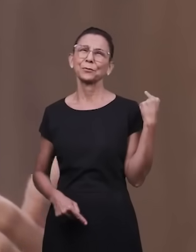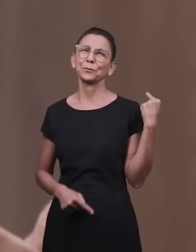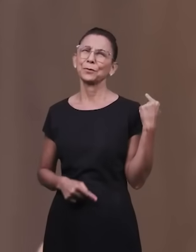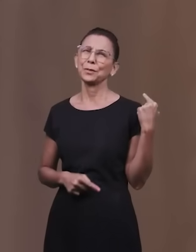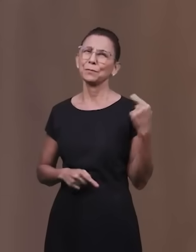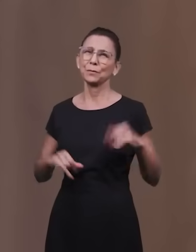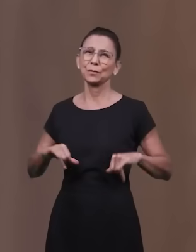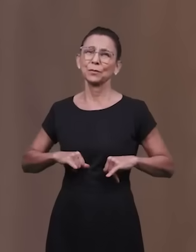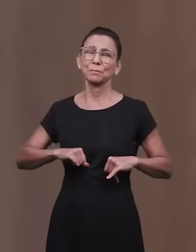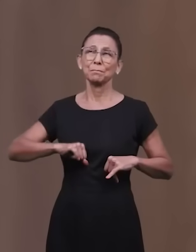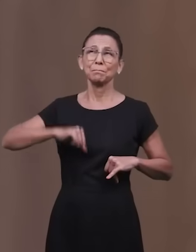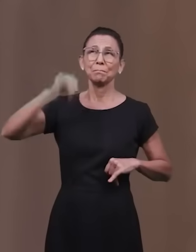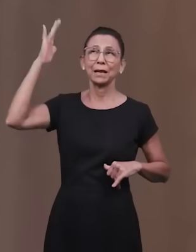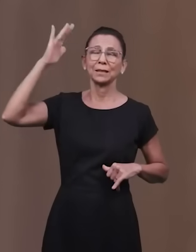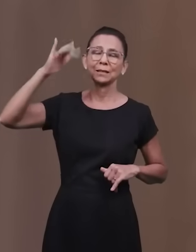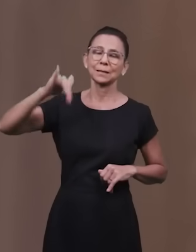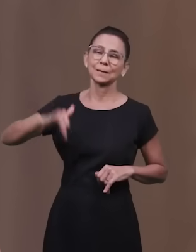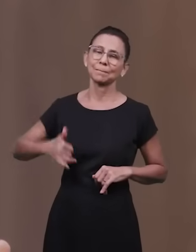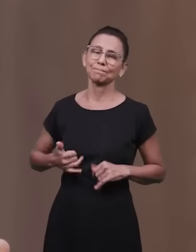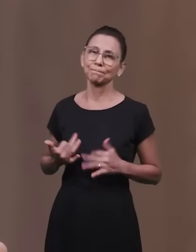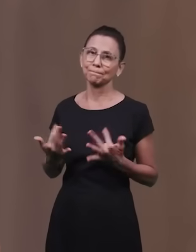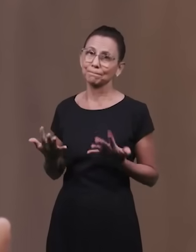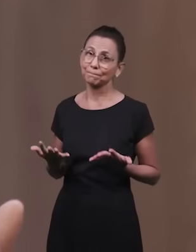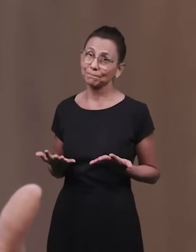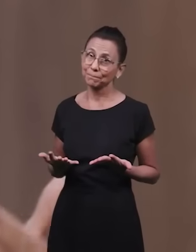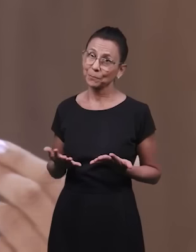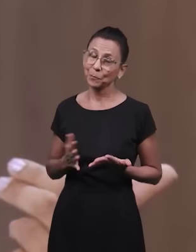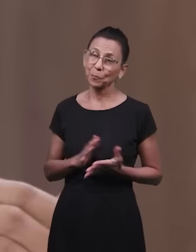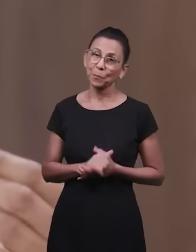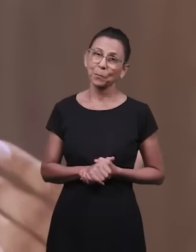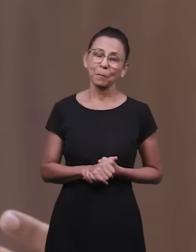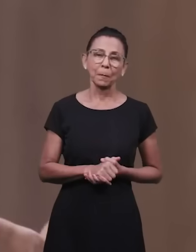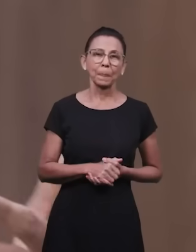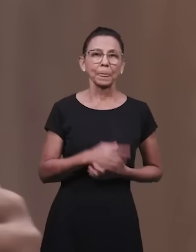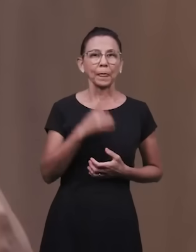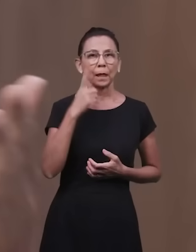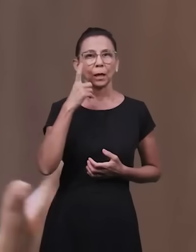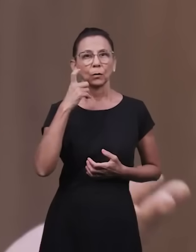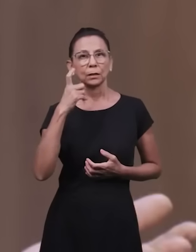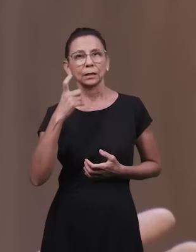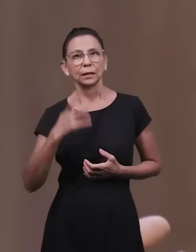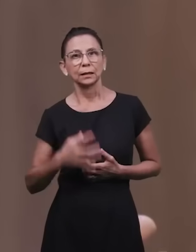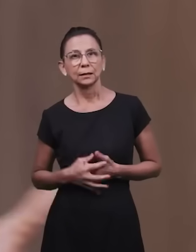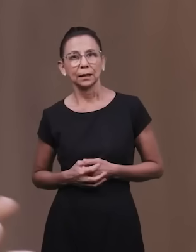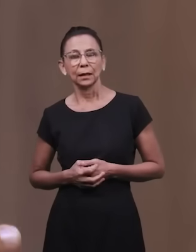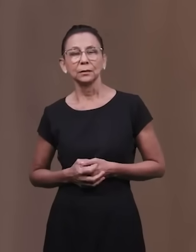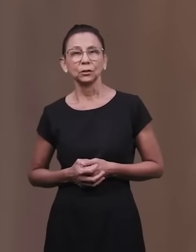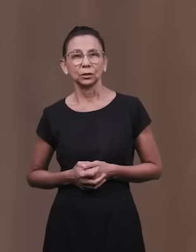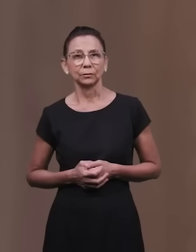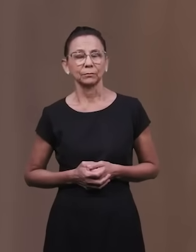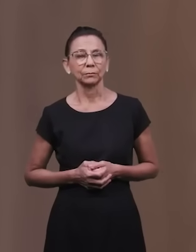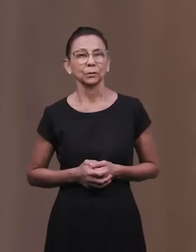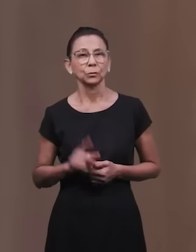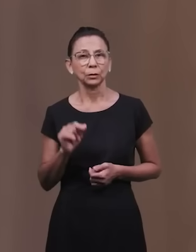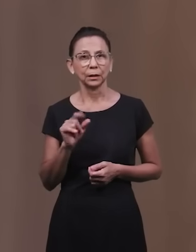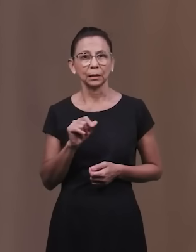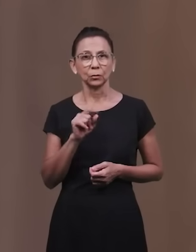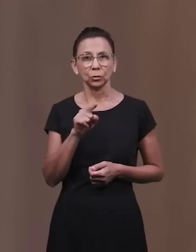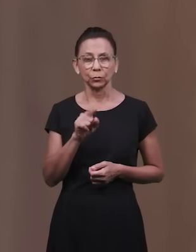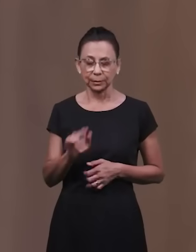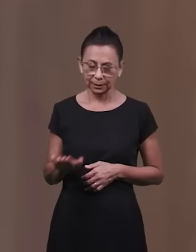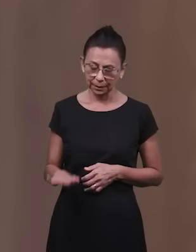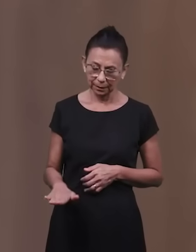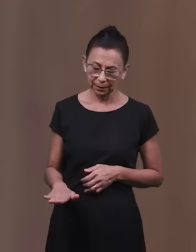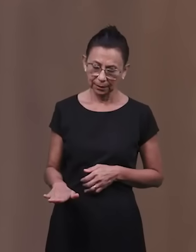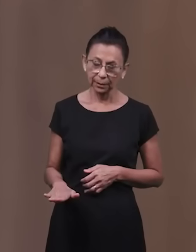vai trazer muito mais dor, muito mais sofrimento. Tanto é que o mais interessante para prevenir a ansiedade é cuidar da